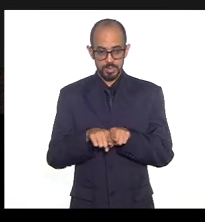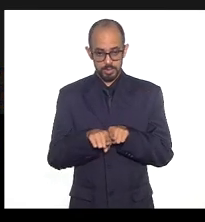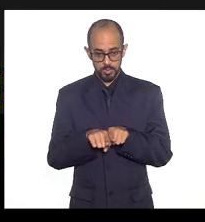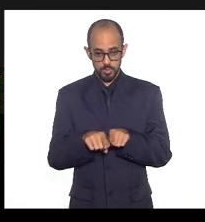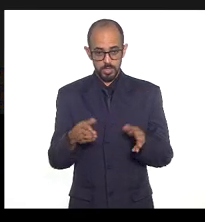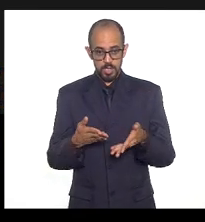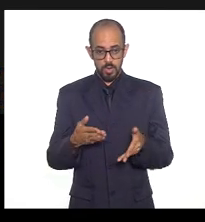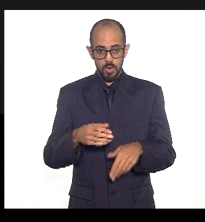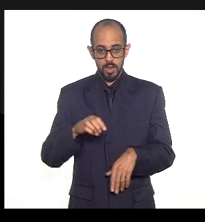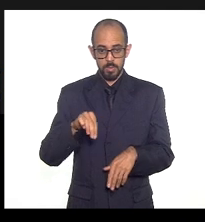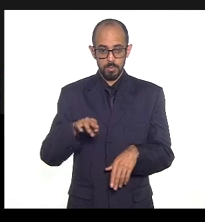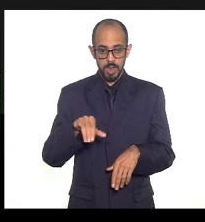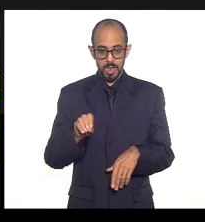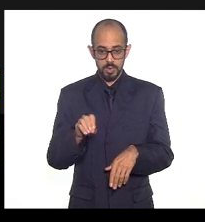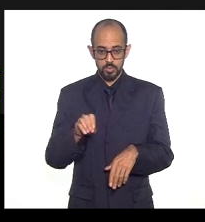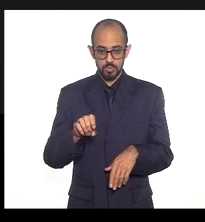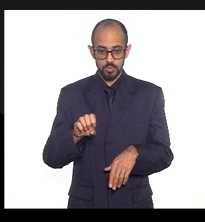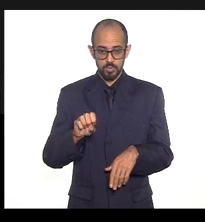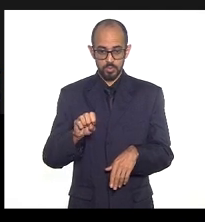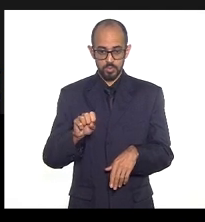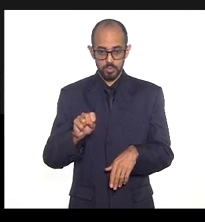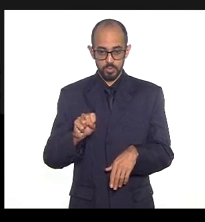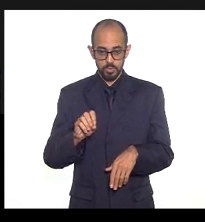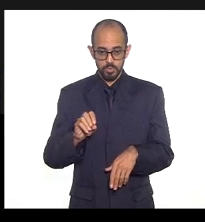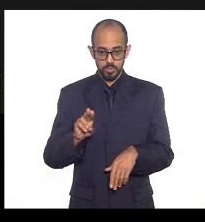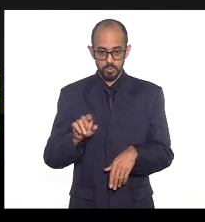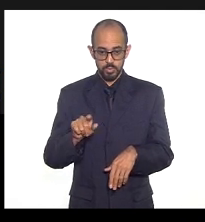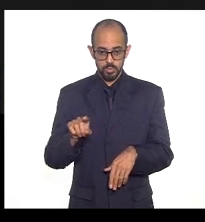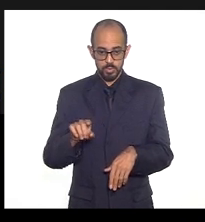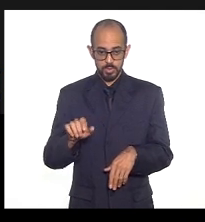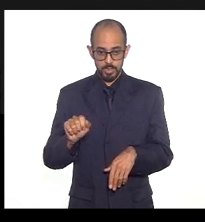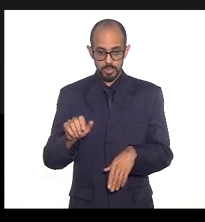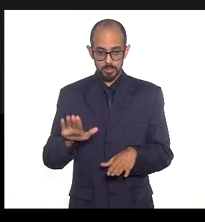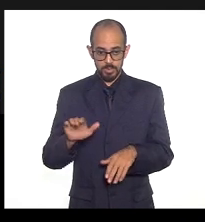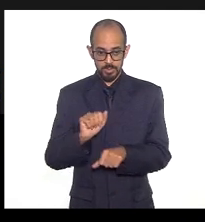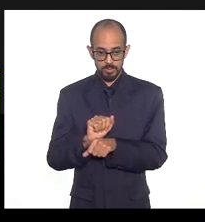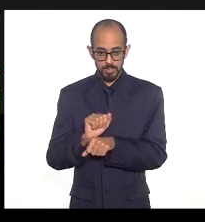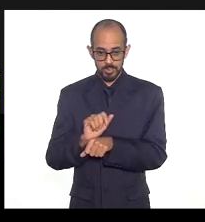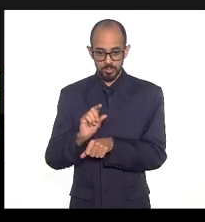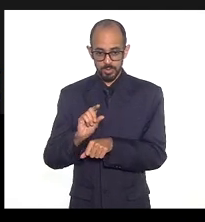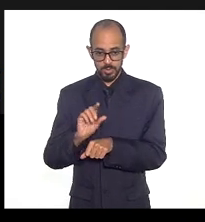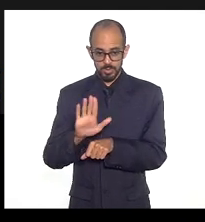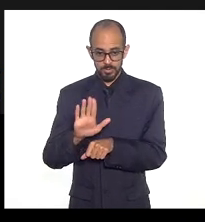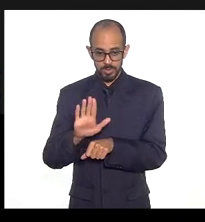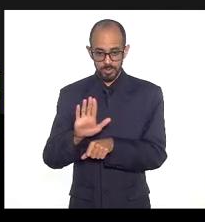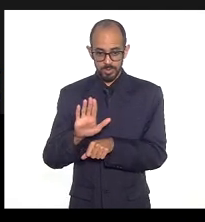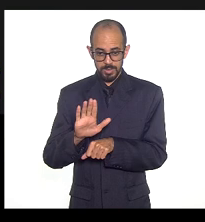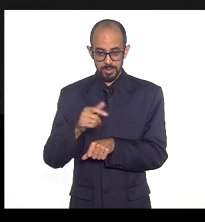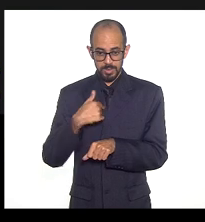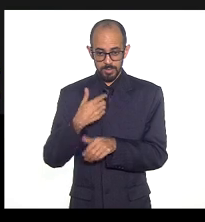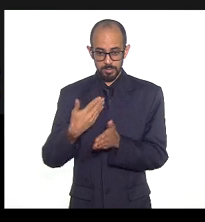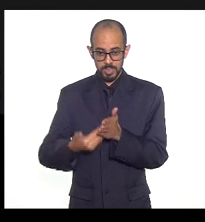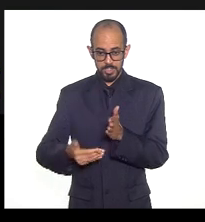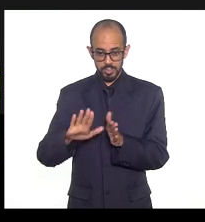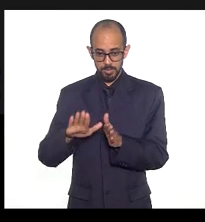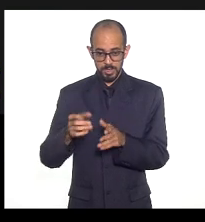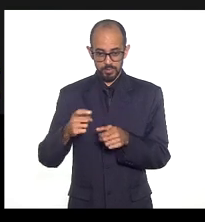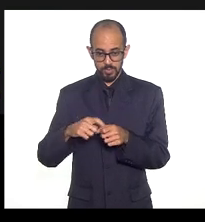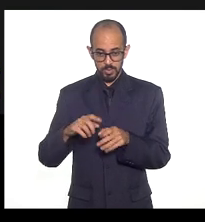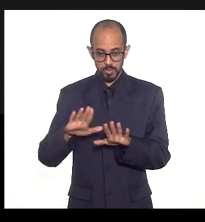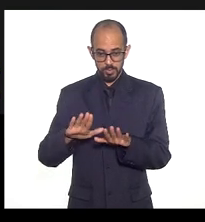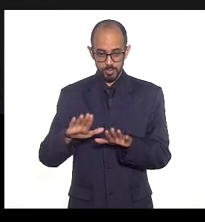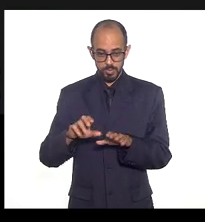Souza. Prazer vê-lo aqui, Mário. Eu perdi aqui, peraí. Não tem problema. Eu perdi, saí do ar. Quando